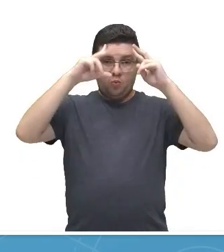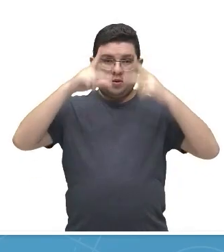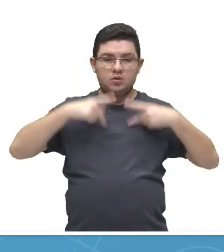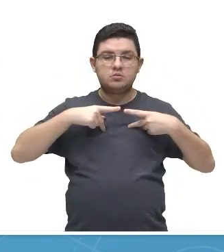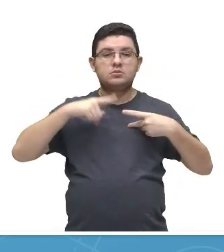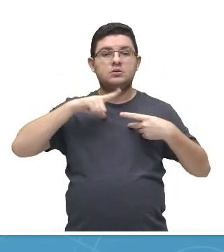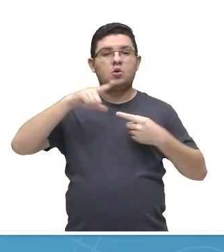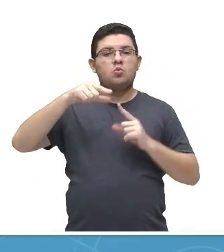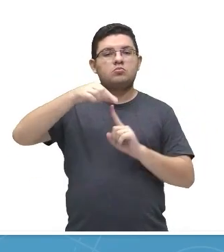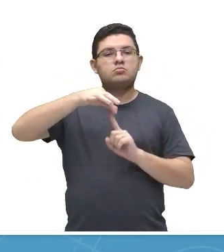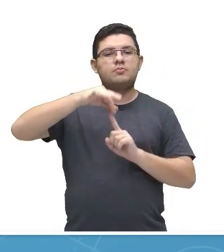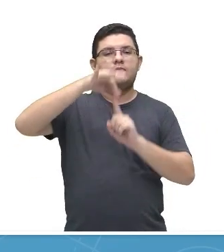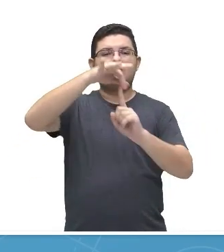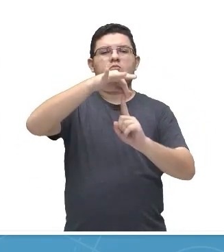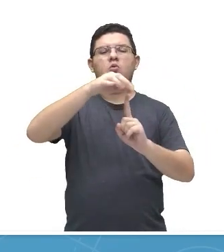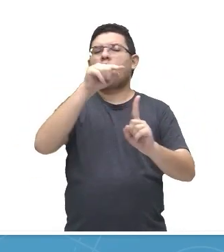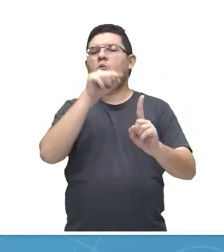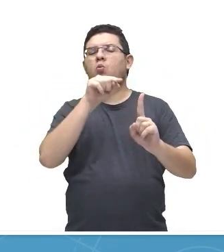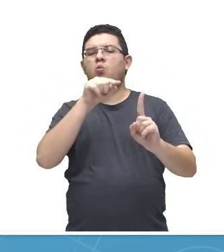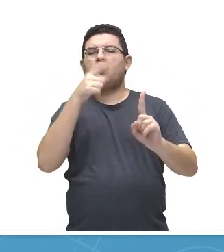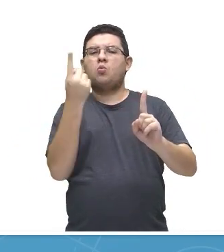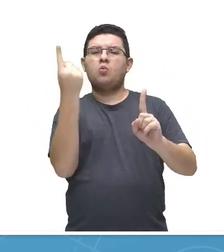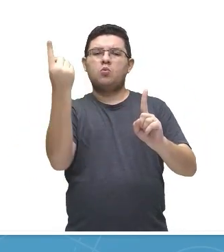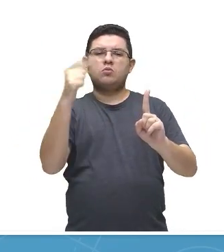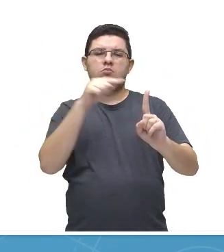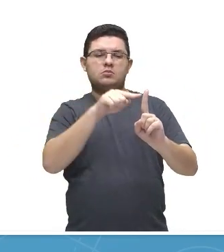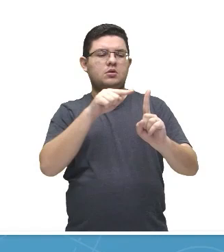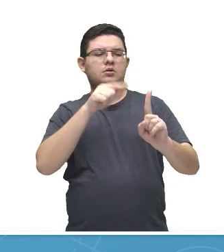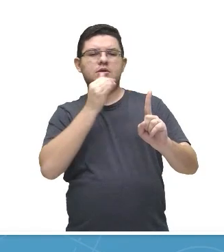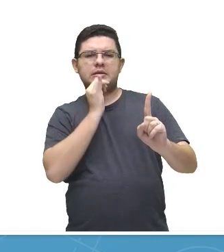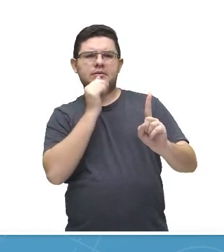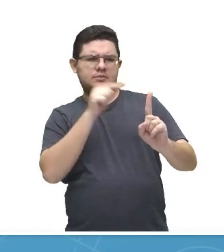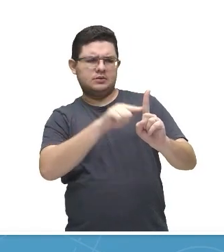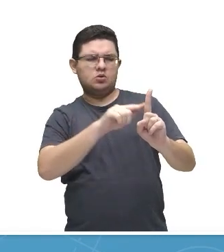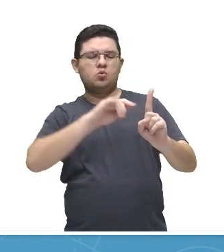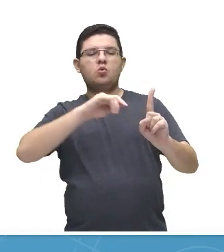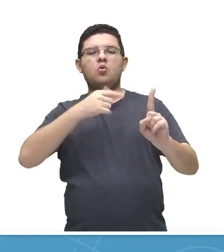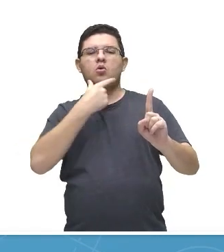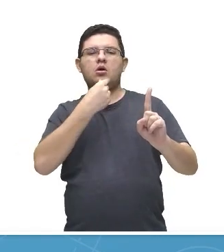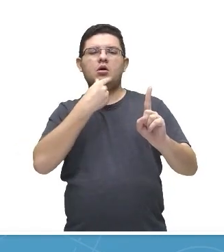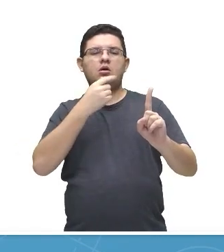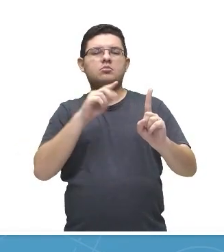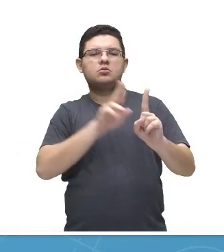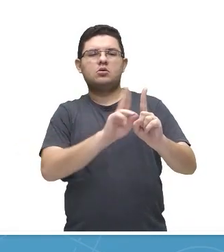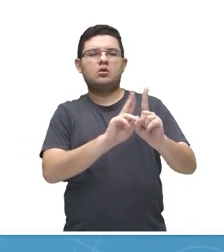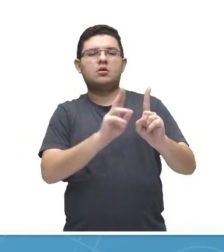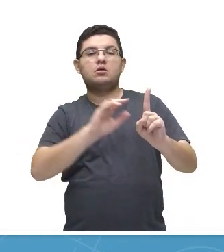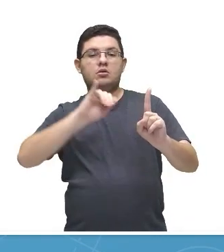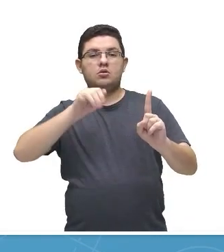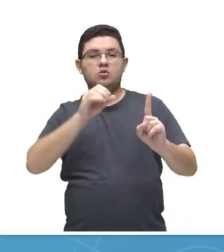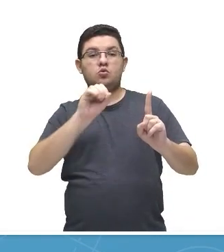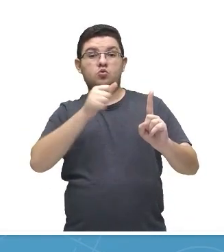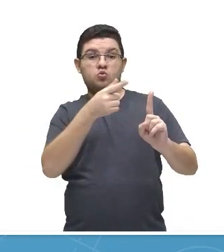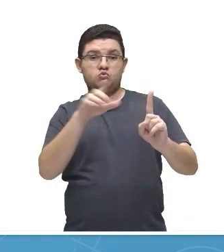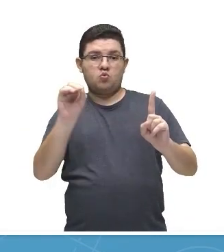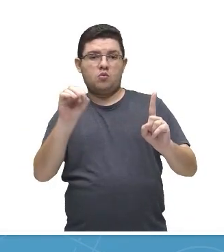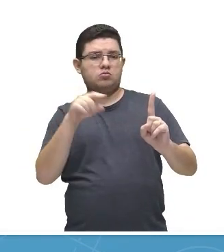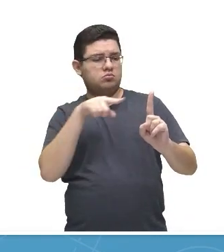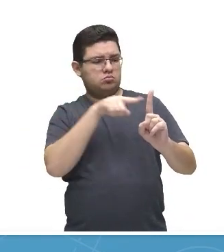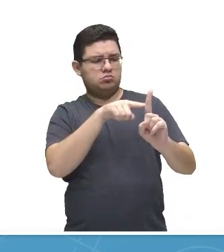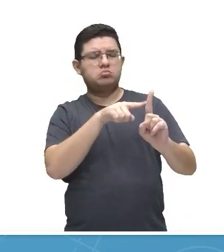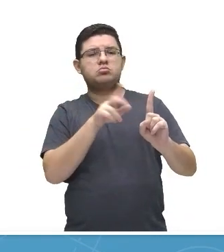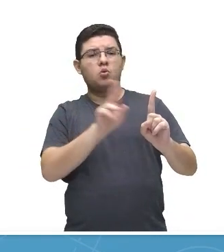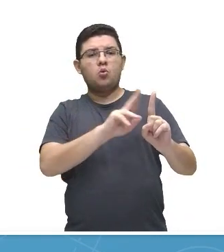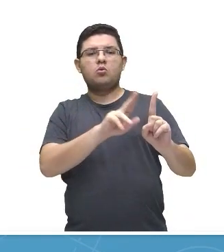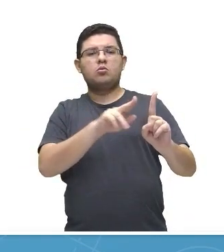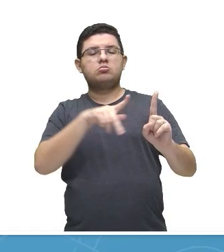humana. Por exemplo, né? João. Então, João é um ser, é um substantivo próprio.